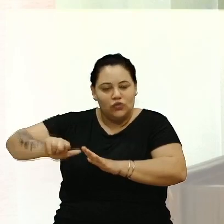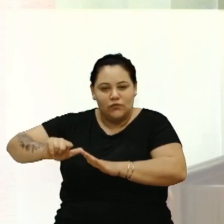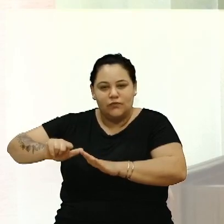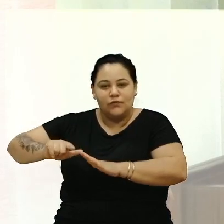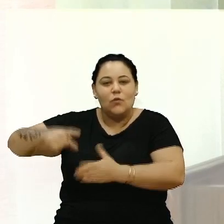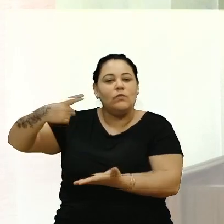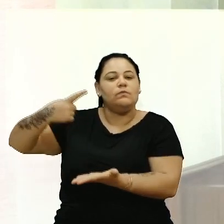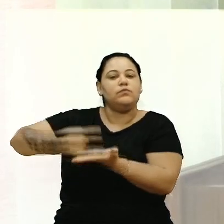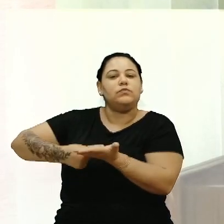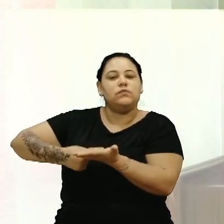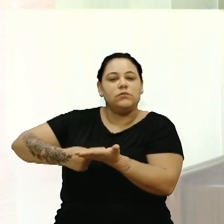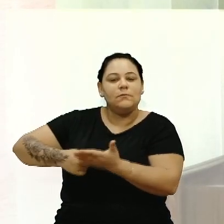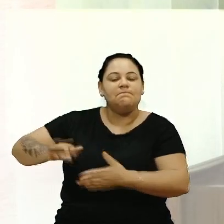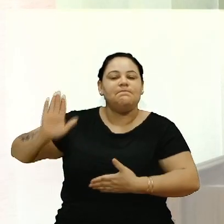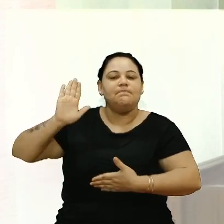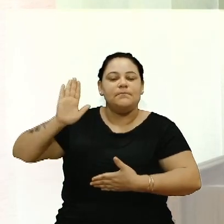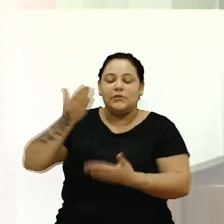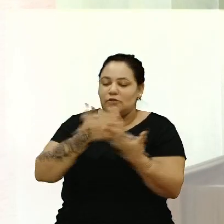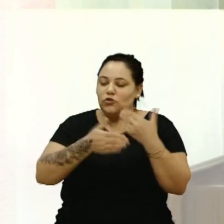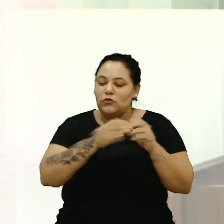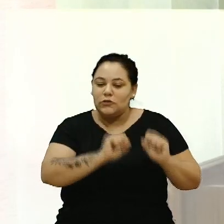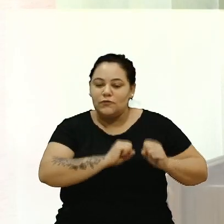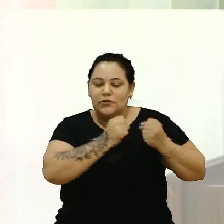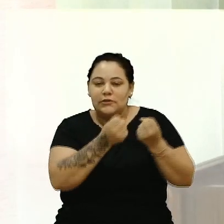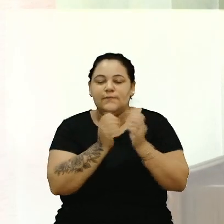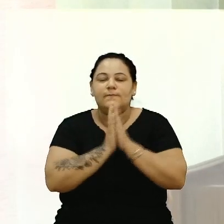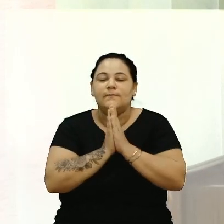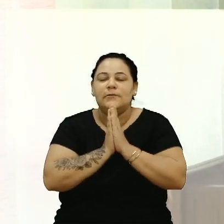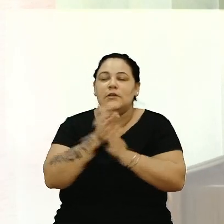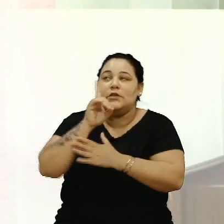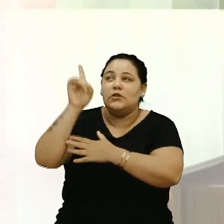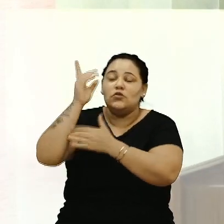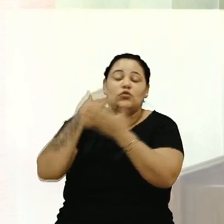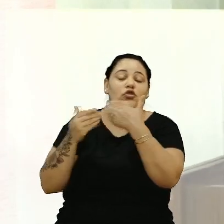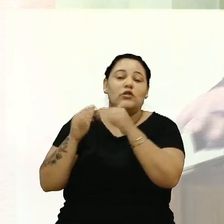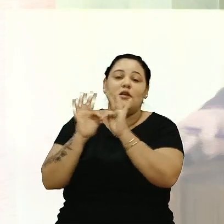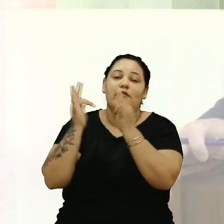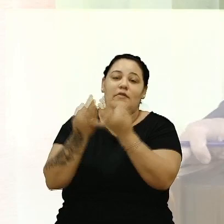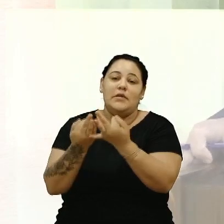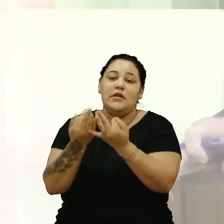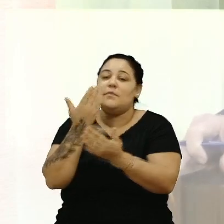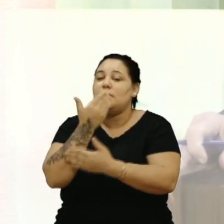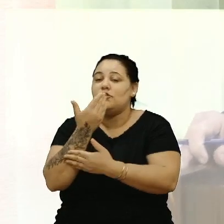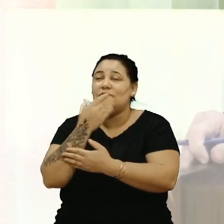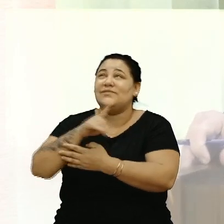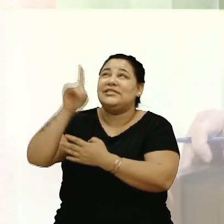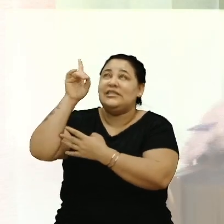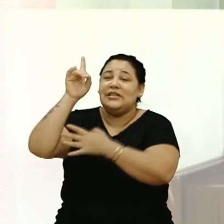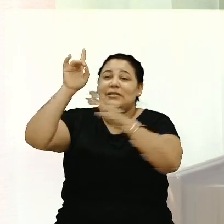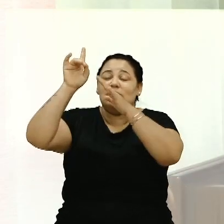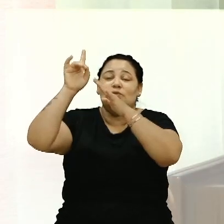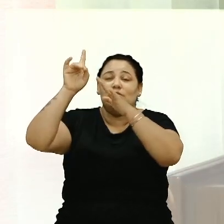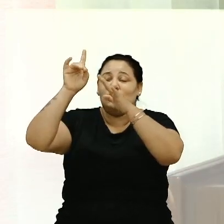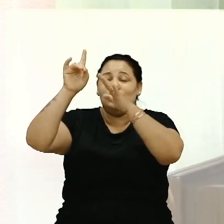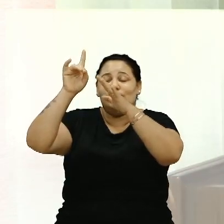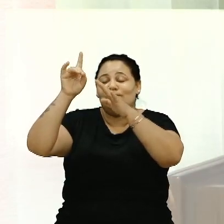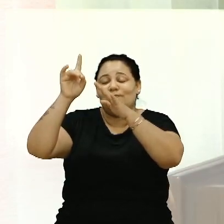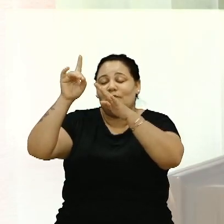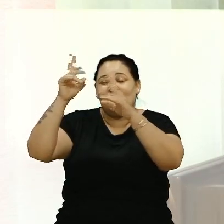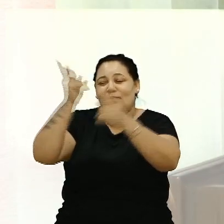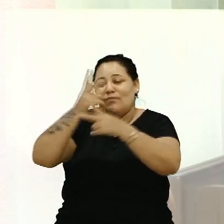estamos todos empenhados e rezando a Deus por essas famílias e pedindo que o tempo melhore e que a gente possa ter a